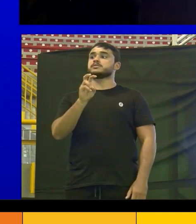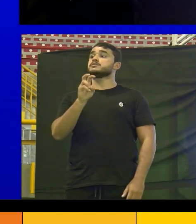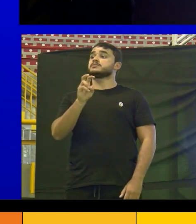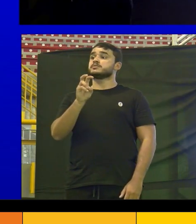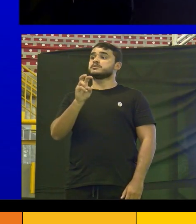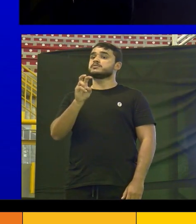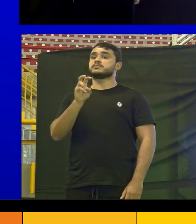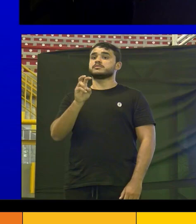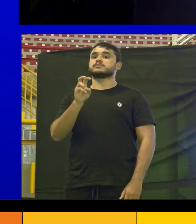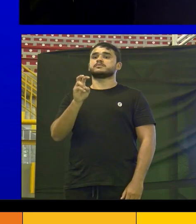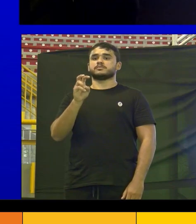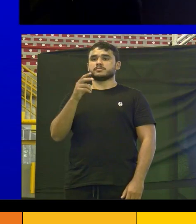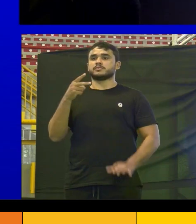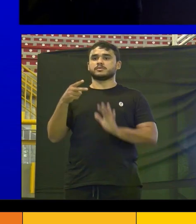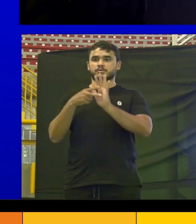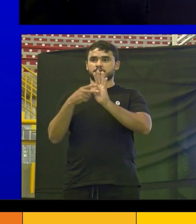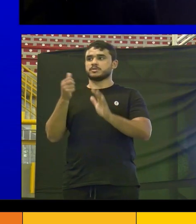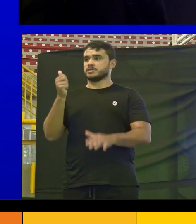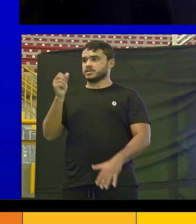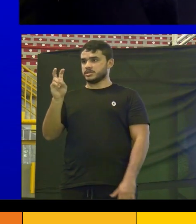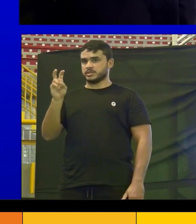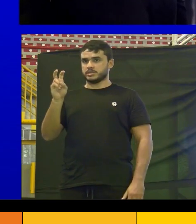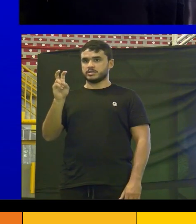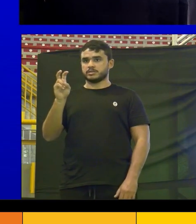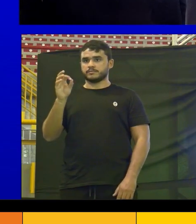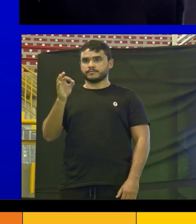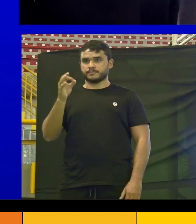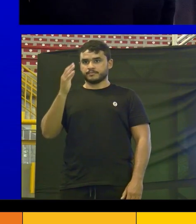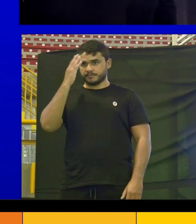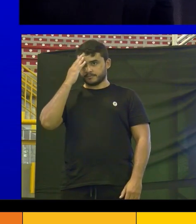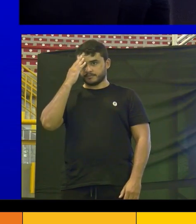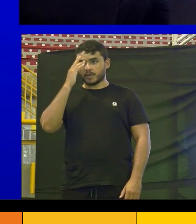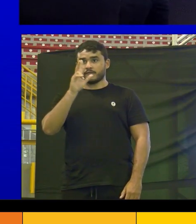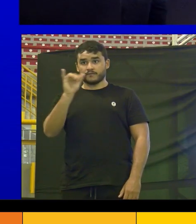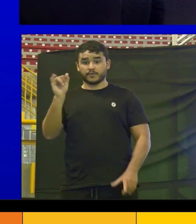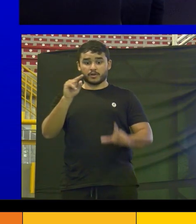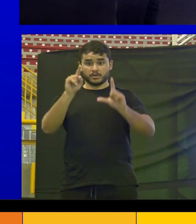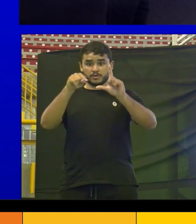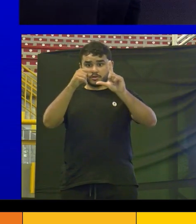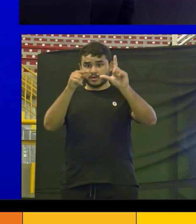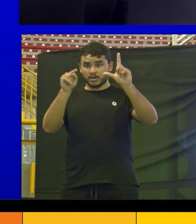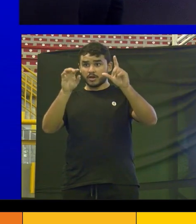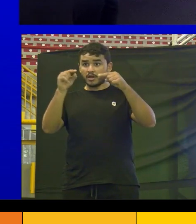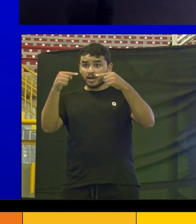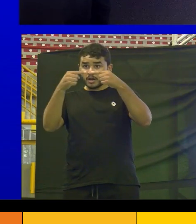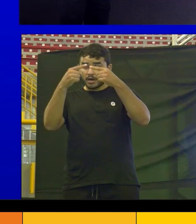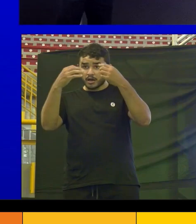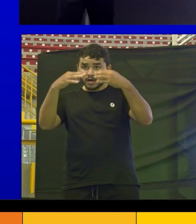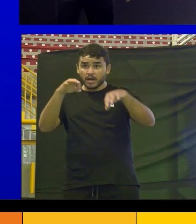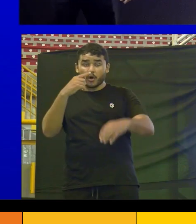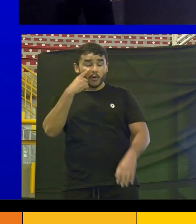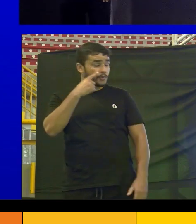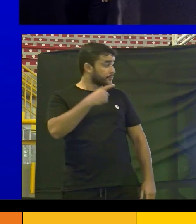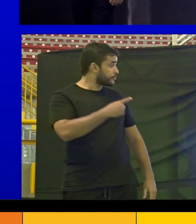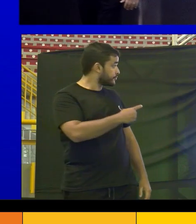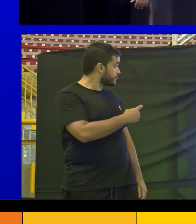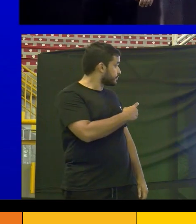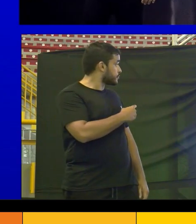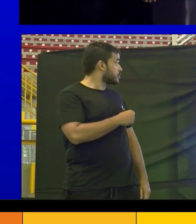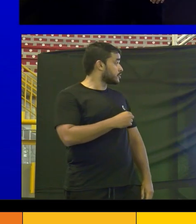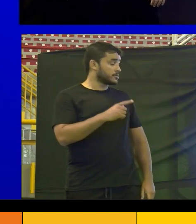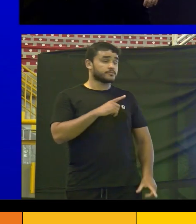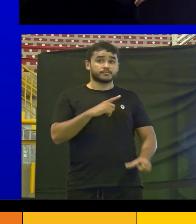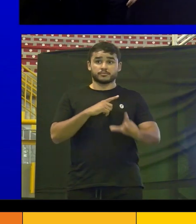menos 5, 15. Então, eu tenho um ângulo alfa. Esse triângulo que você está vendo aqui, ele